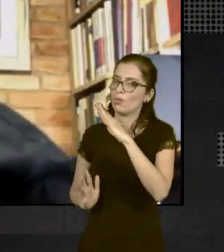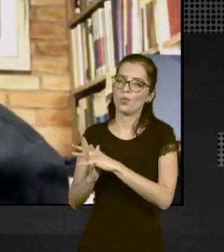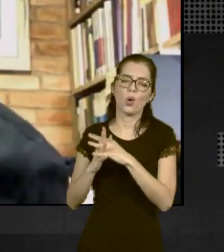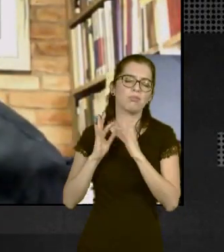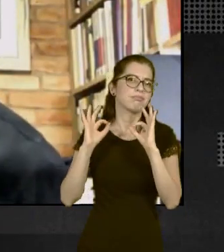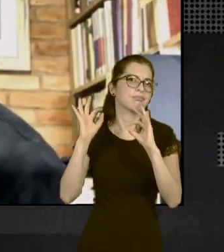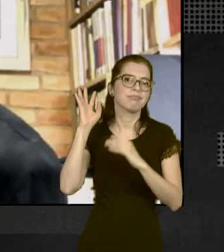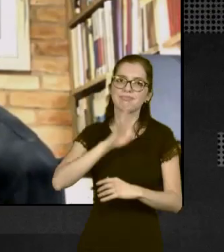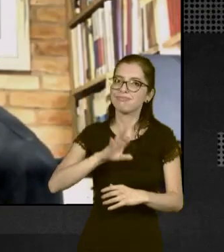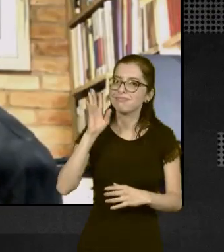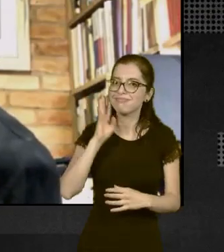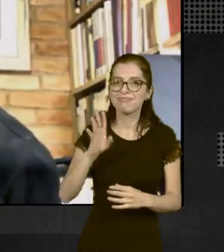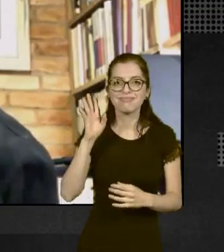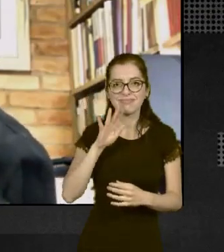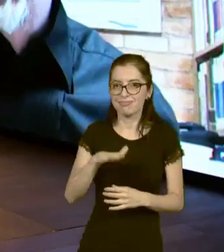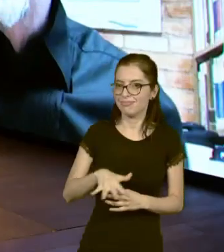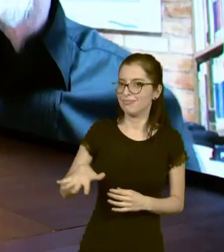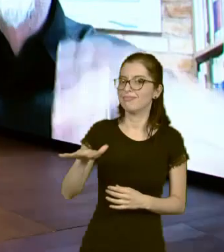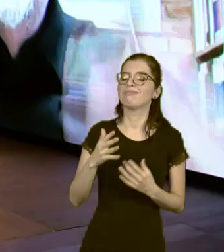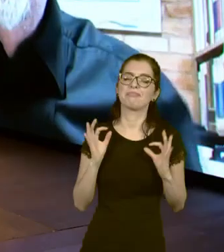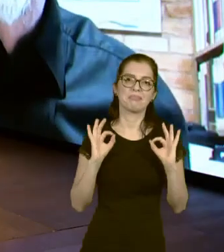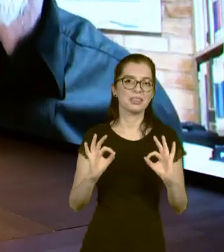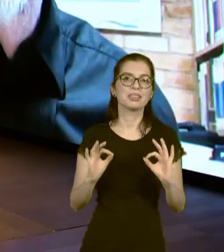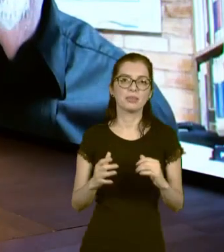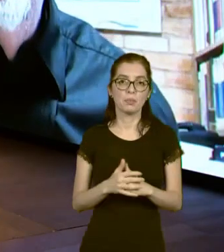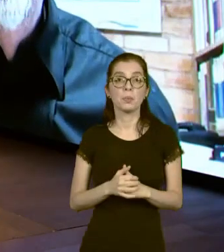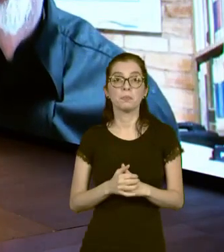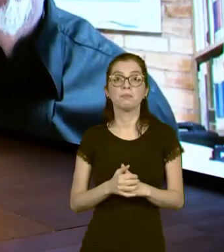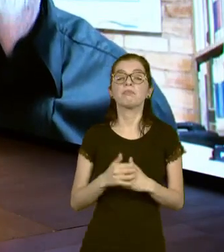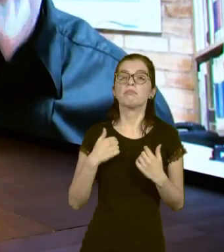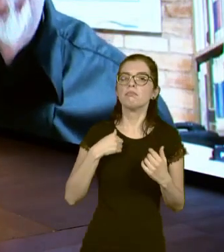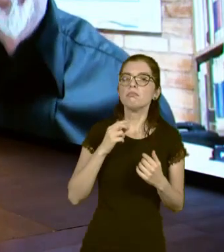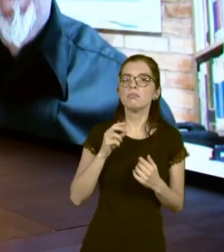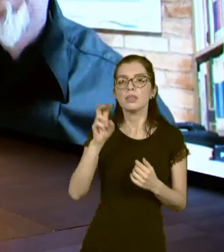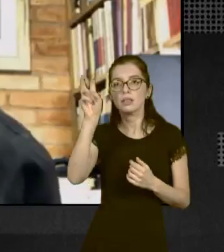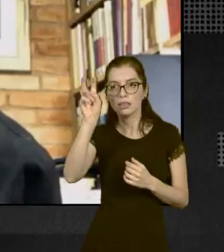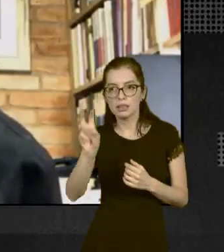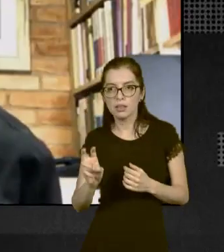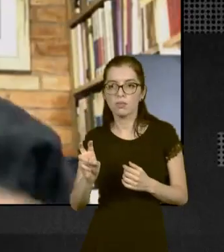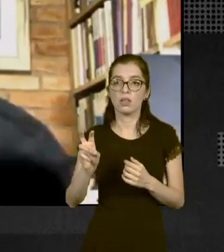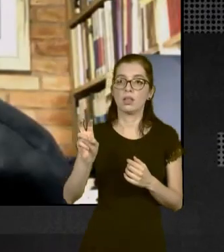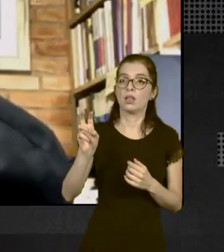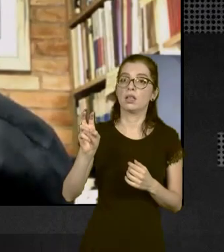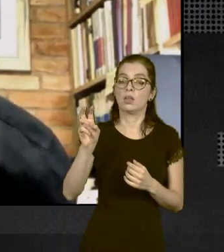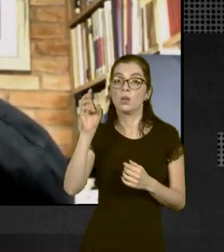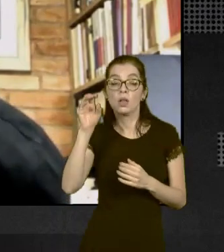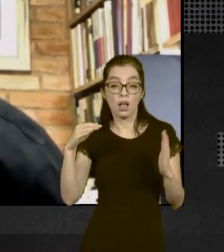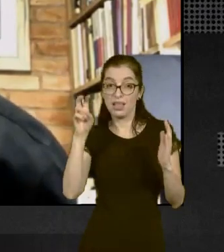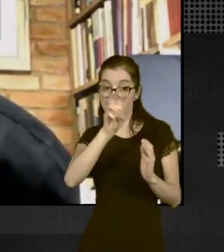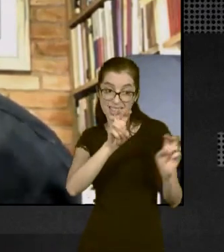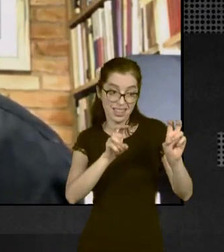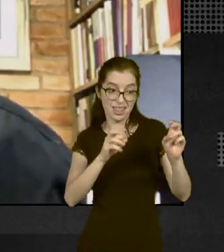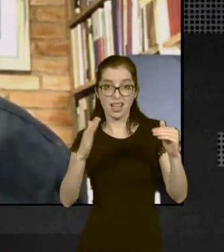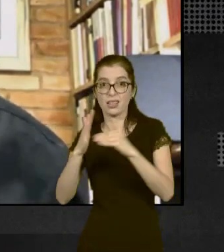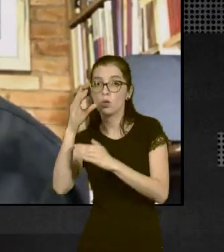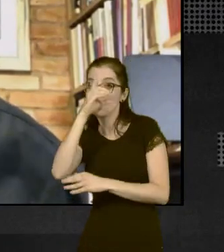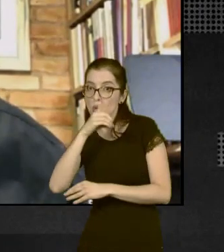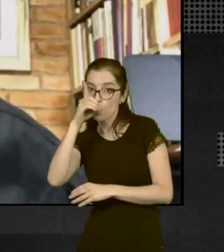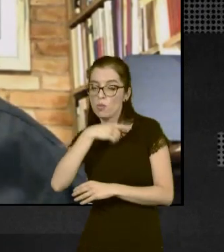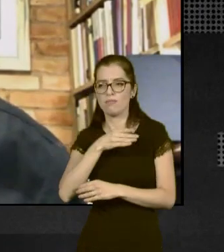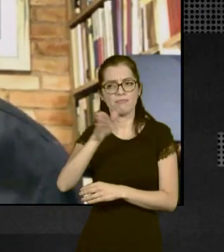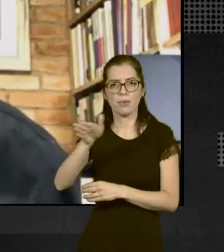da região, e nós fazíamos de quinta a domingo, era muito legal. Às vezes 2 por dia.